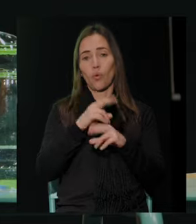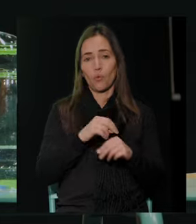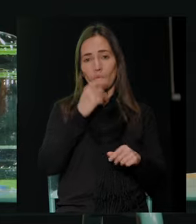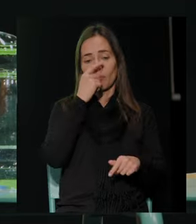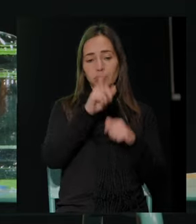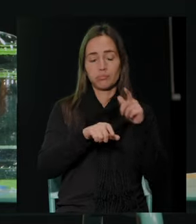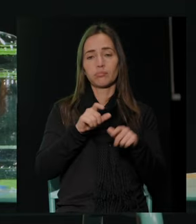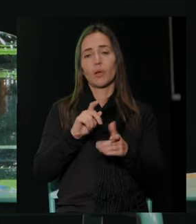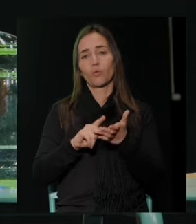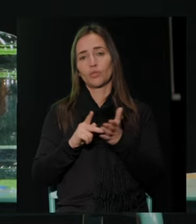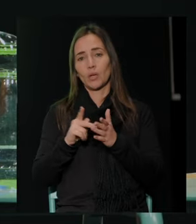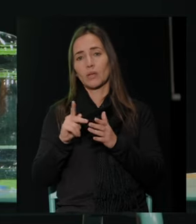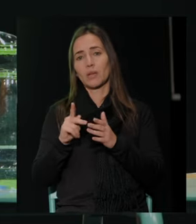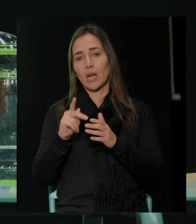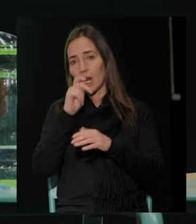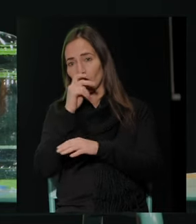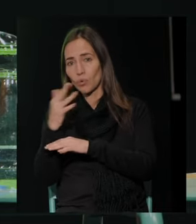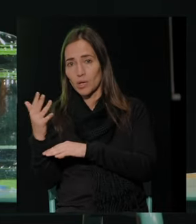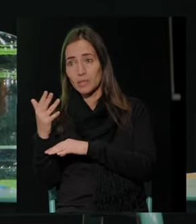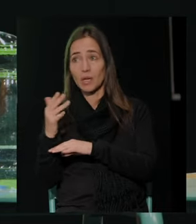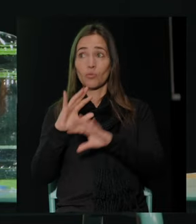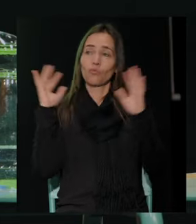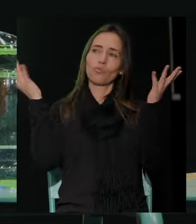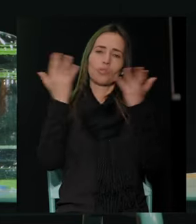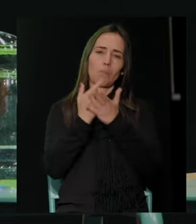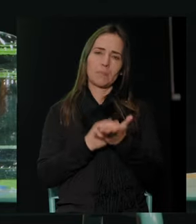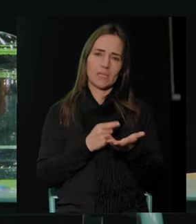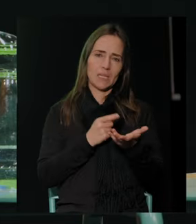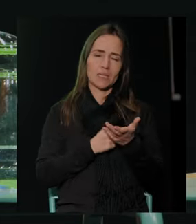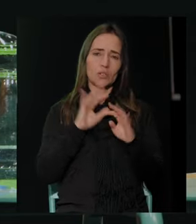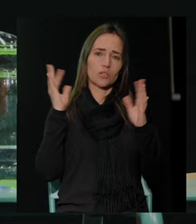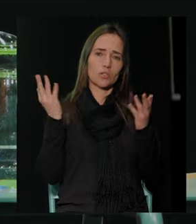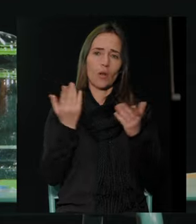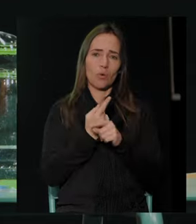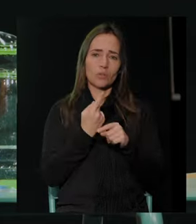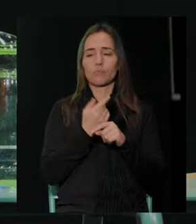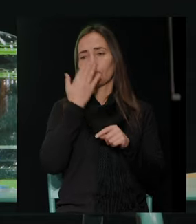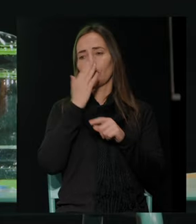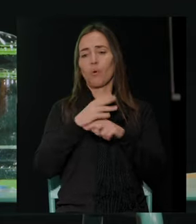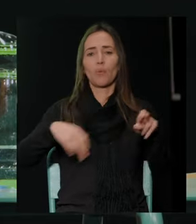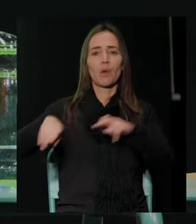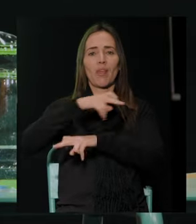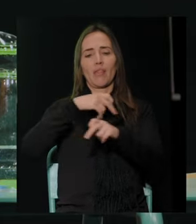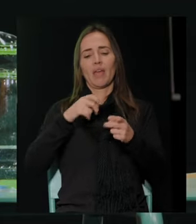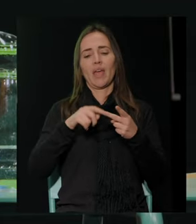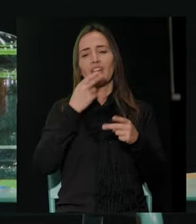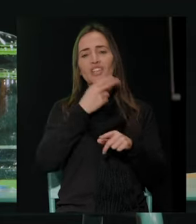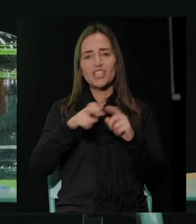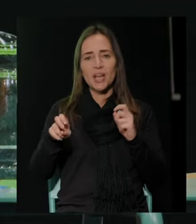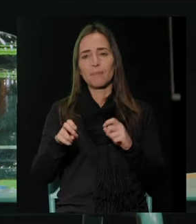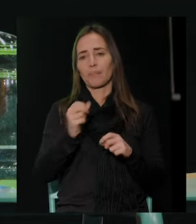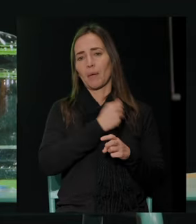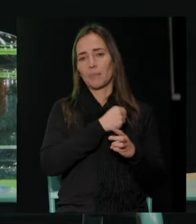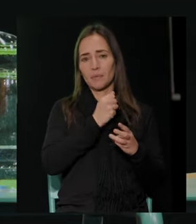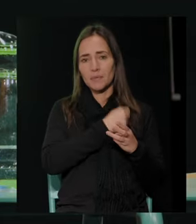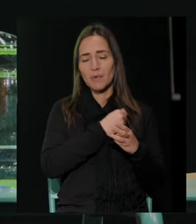humanidade, tecnologia e natureza, bem, é na escala macro que temos de olhar. E a escala macro são coisas como a mobilidade, são coisas como a energia, são coisas como a